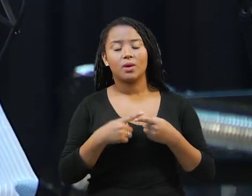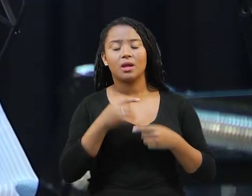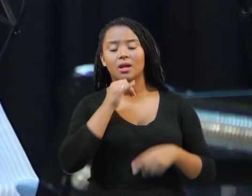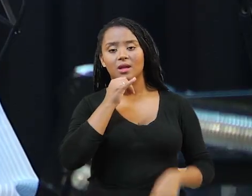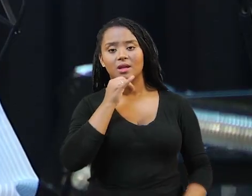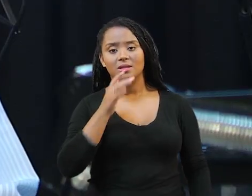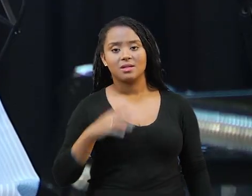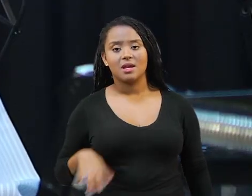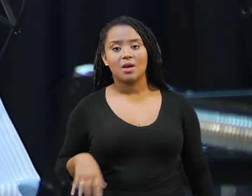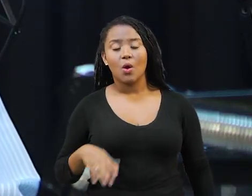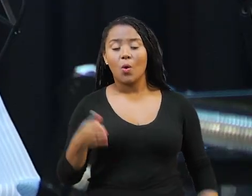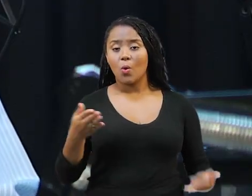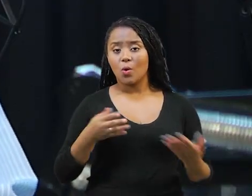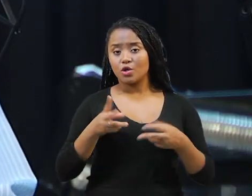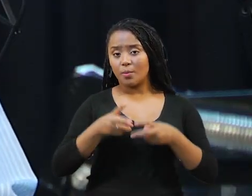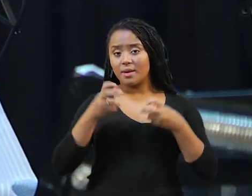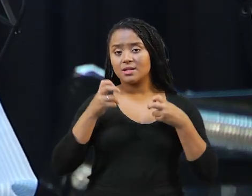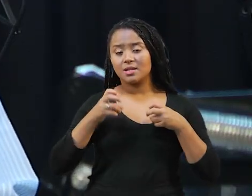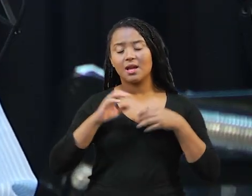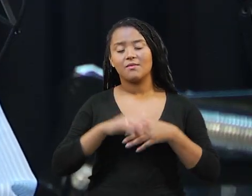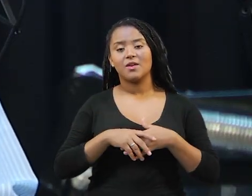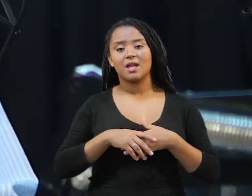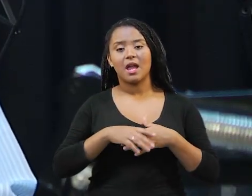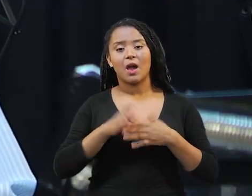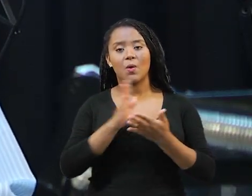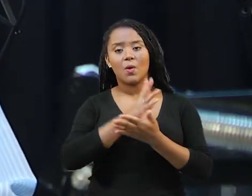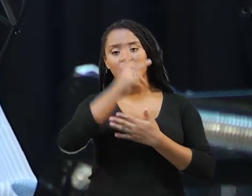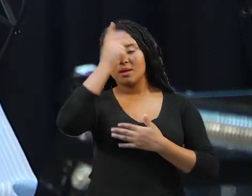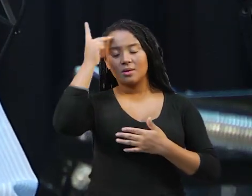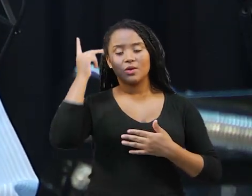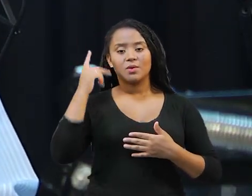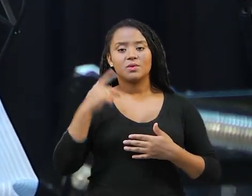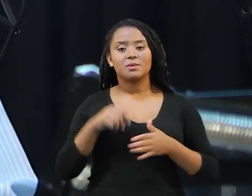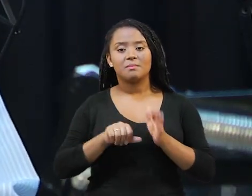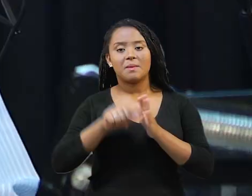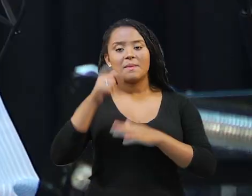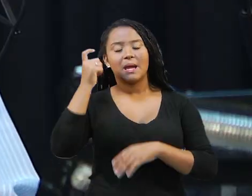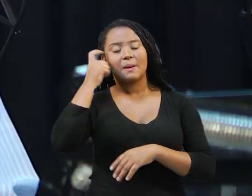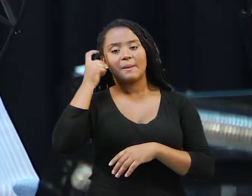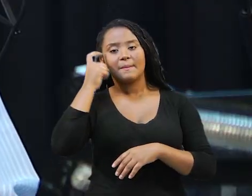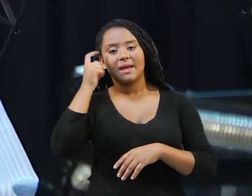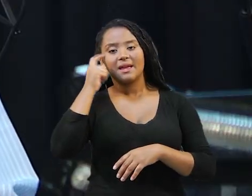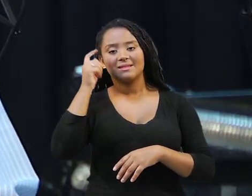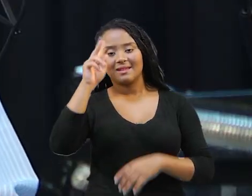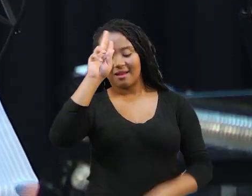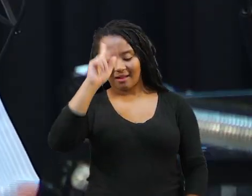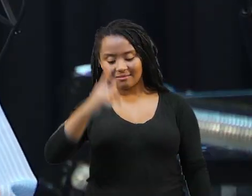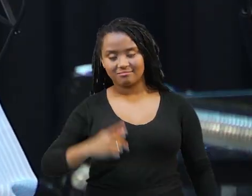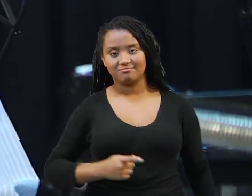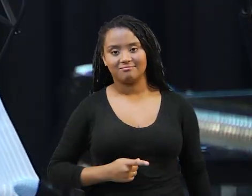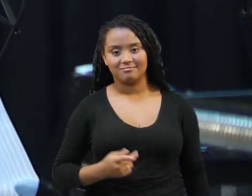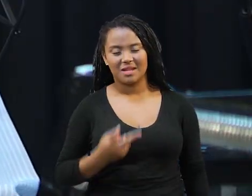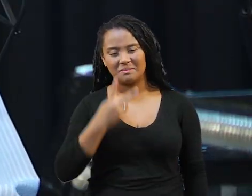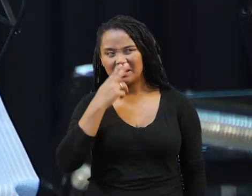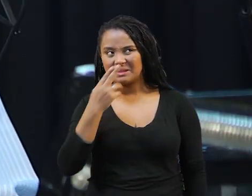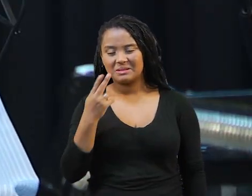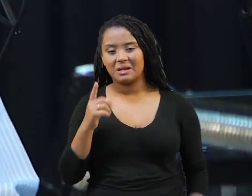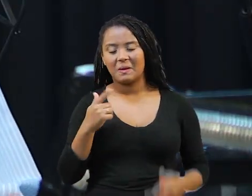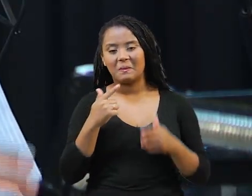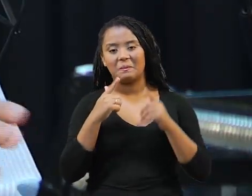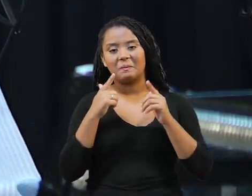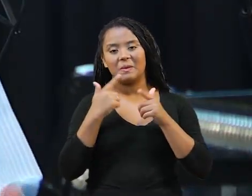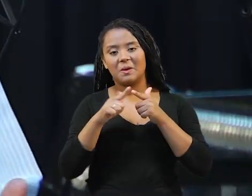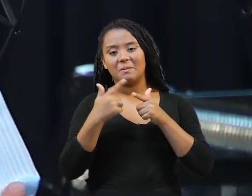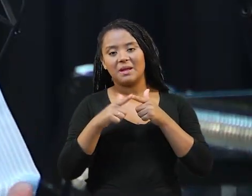vejo hoje que é um problema, né, as pessoas pensarem primeiro no próprio umbigo, né, e a gente vê isso. Eu acho